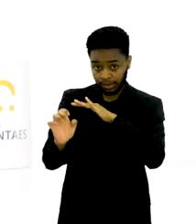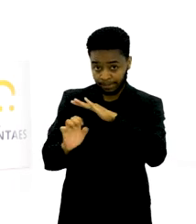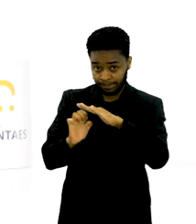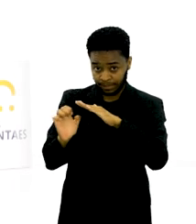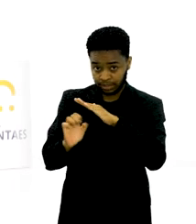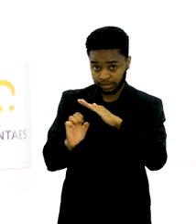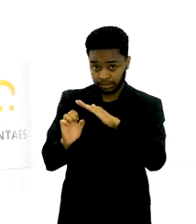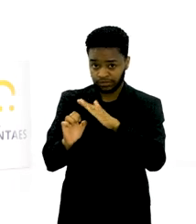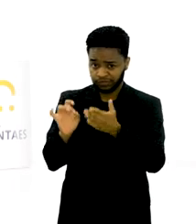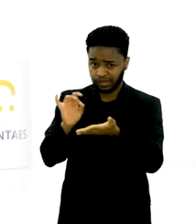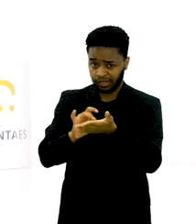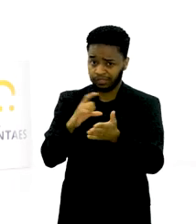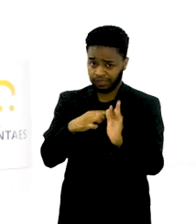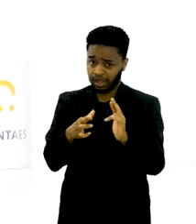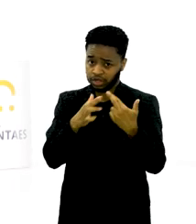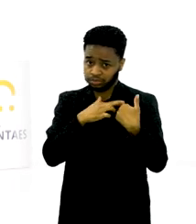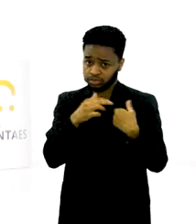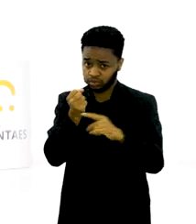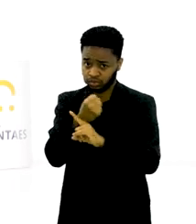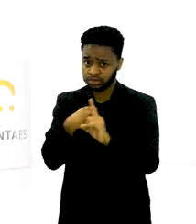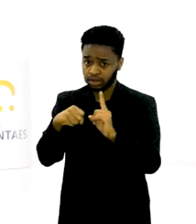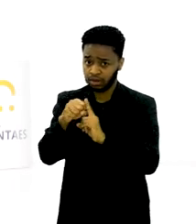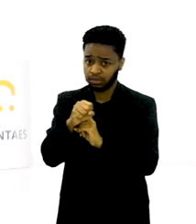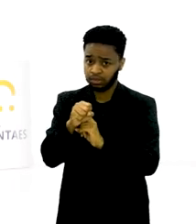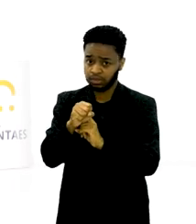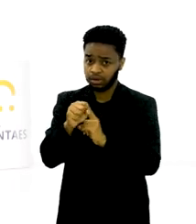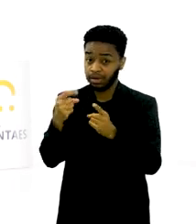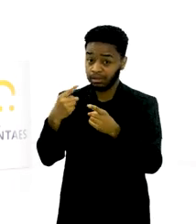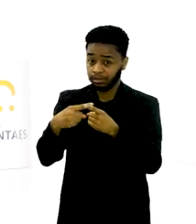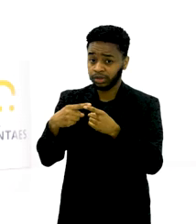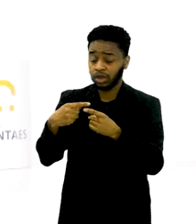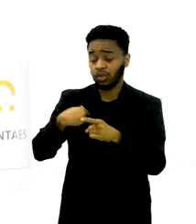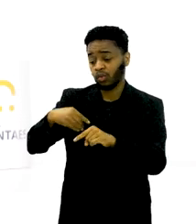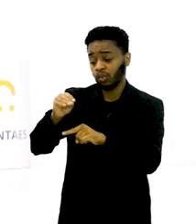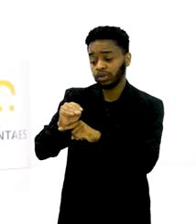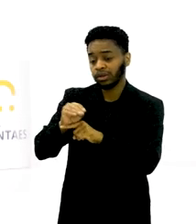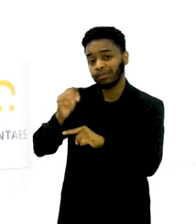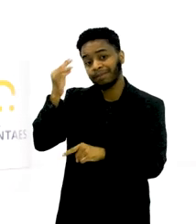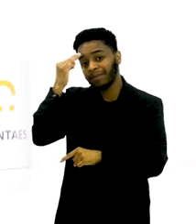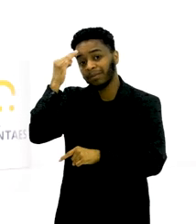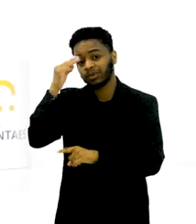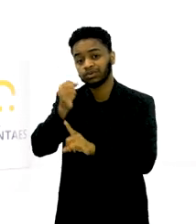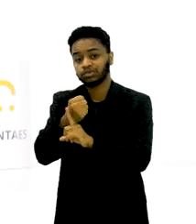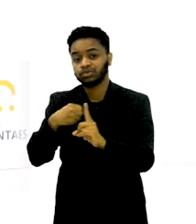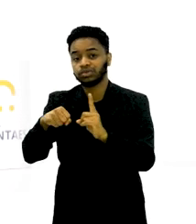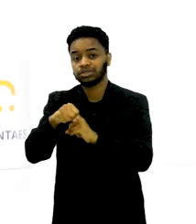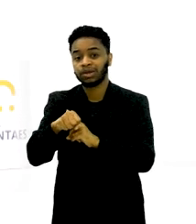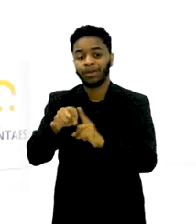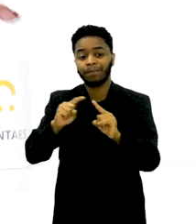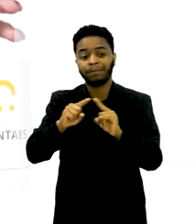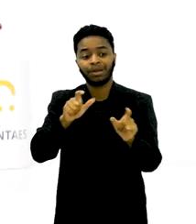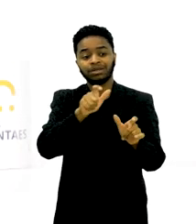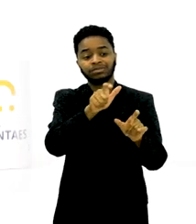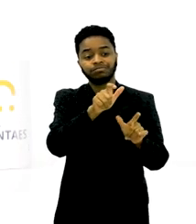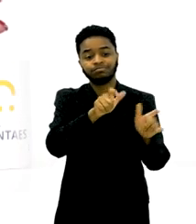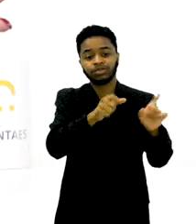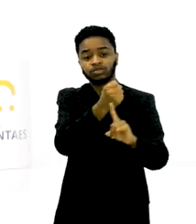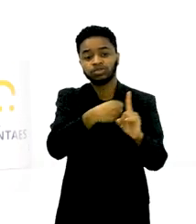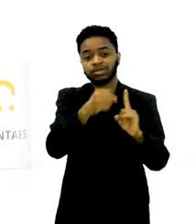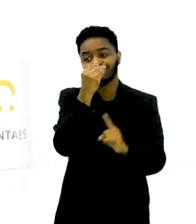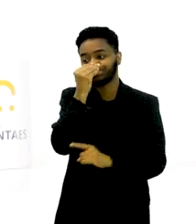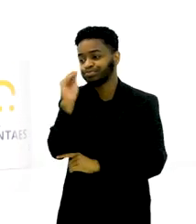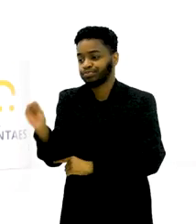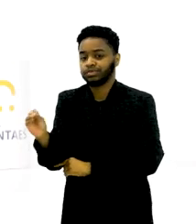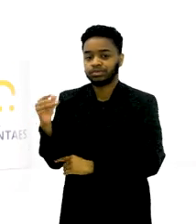empresa tem mesmo responsabilidade social porque eu estou cuidando da uma memória social negligenciada